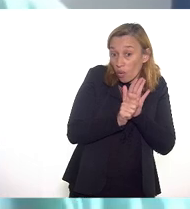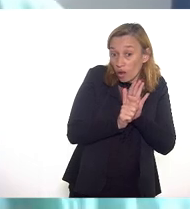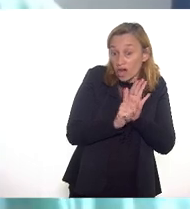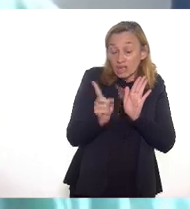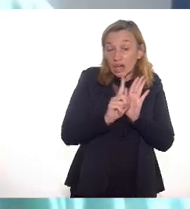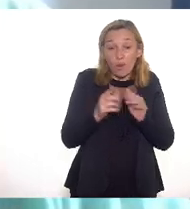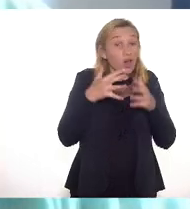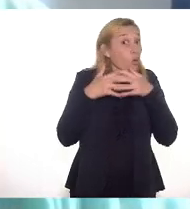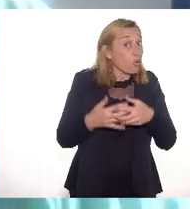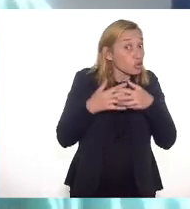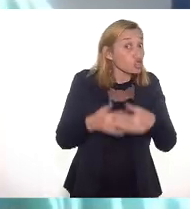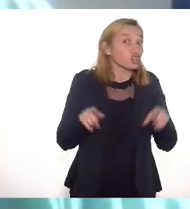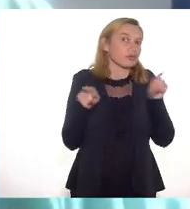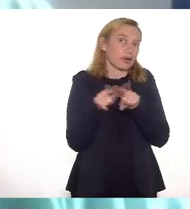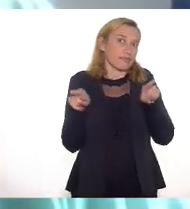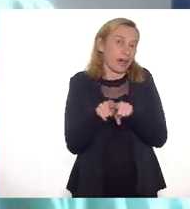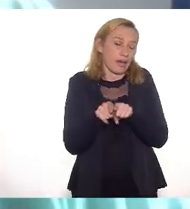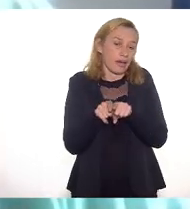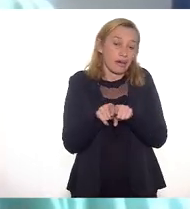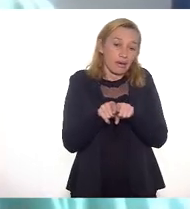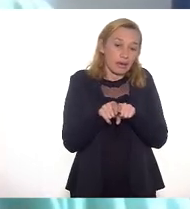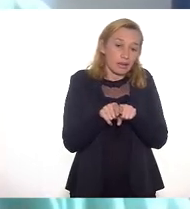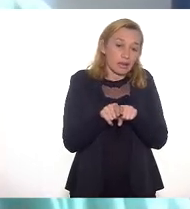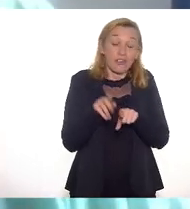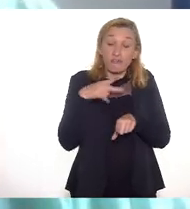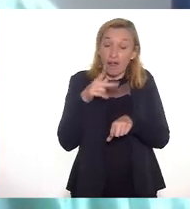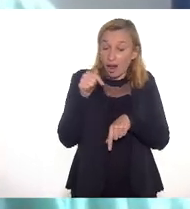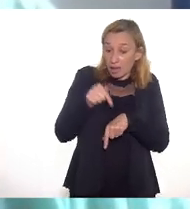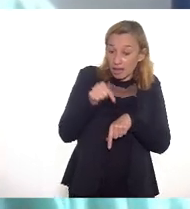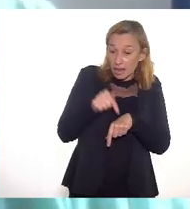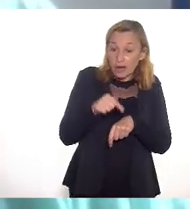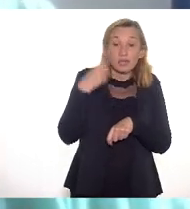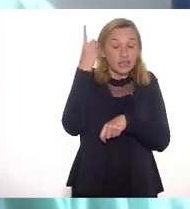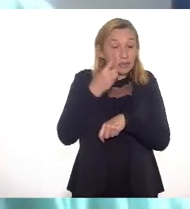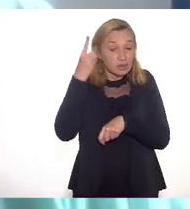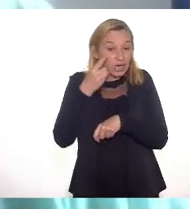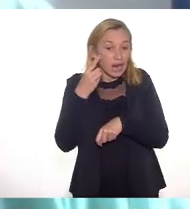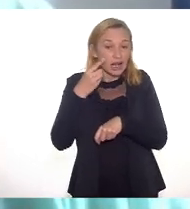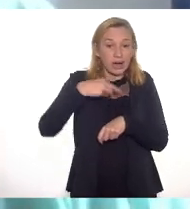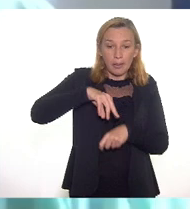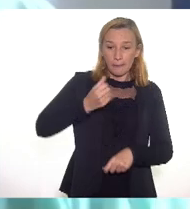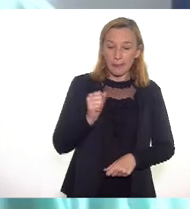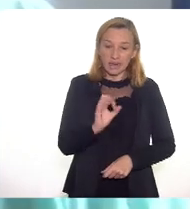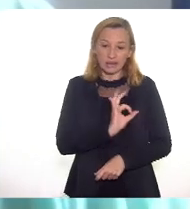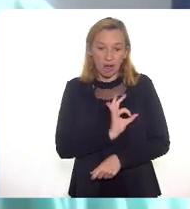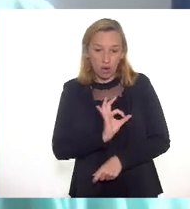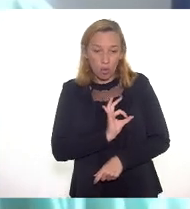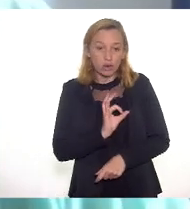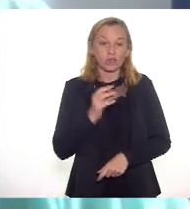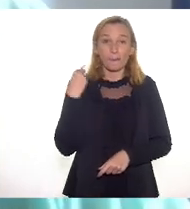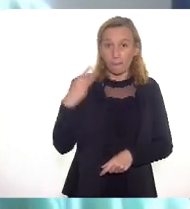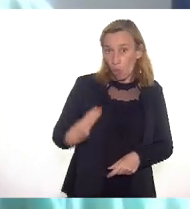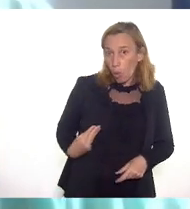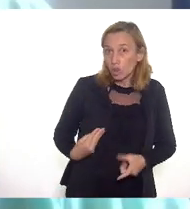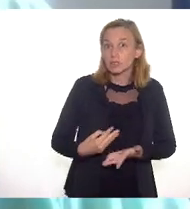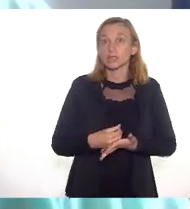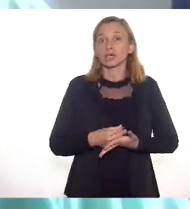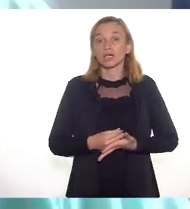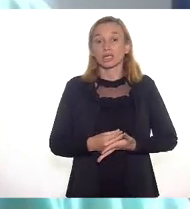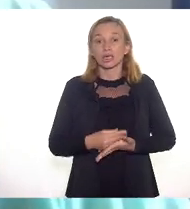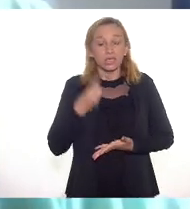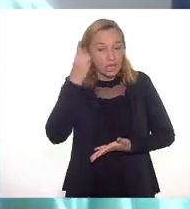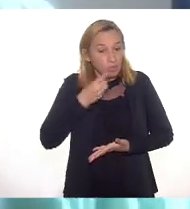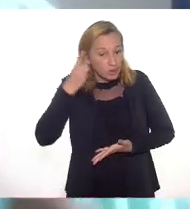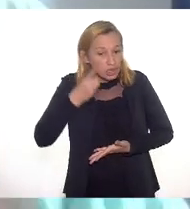pode confundir também, e falo aqui para deputada Marta Rocha, deputada Mônica,